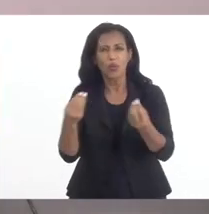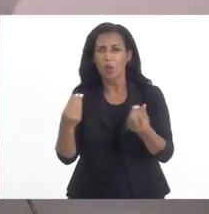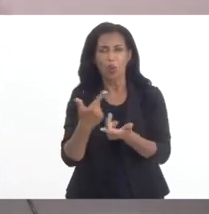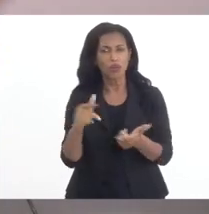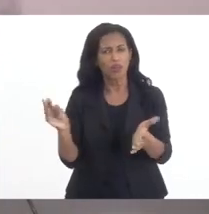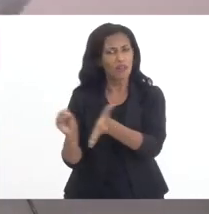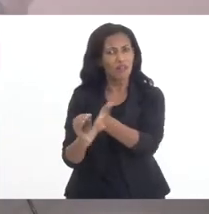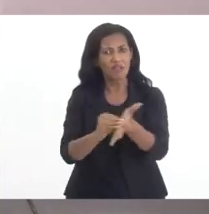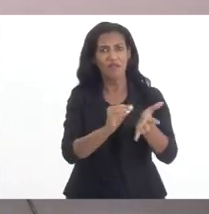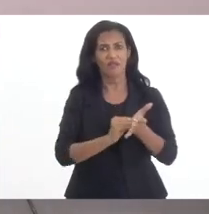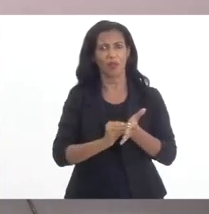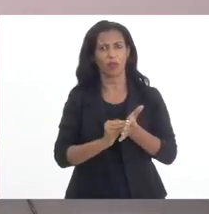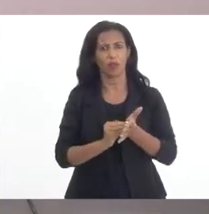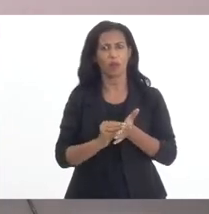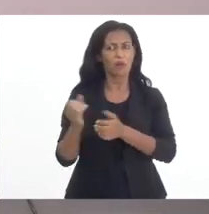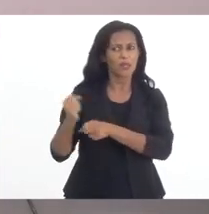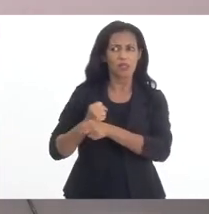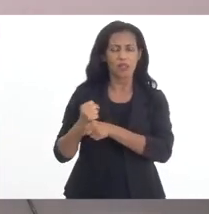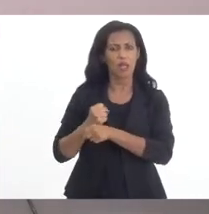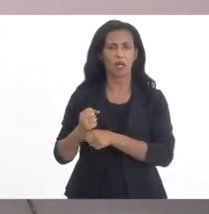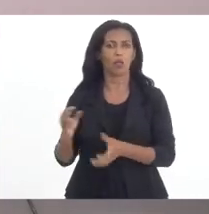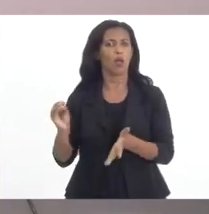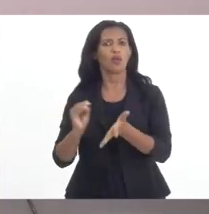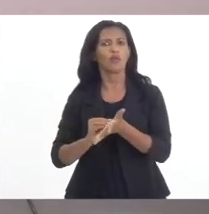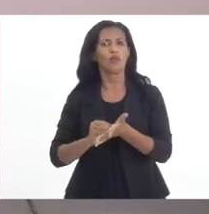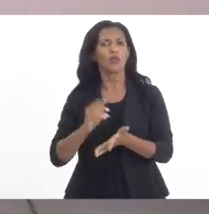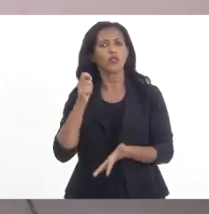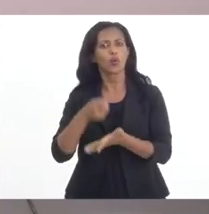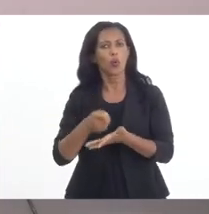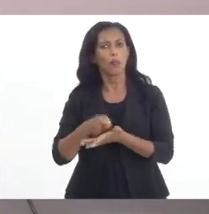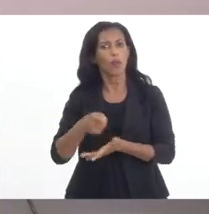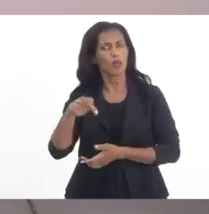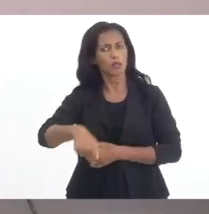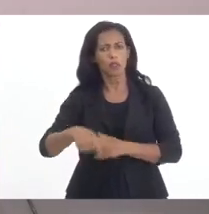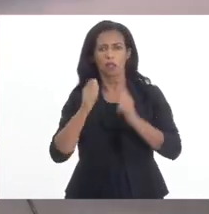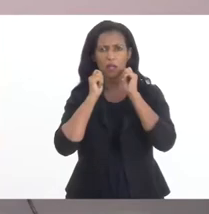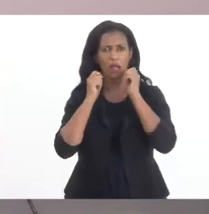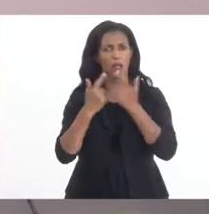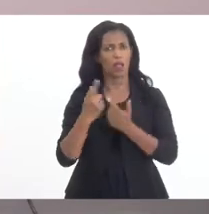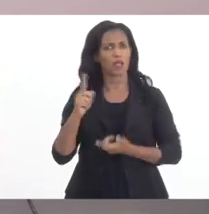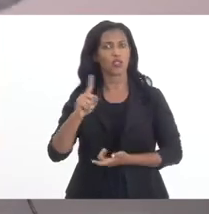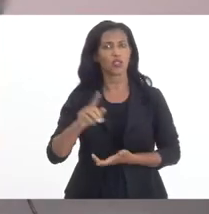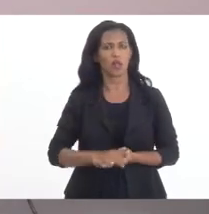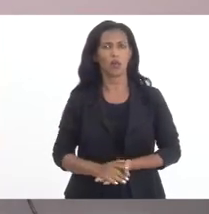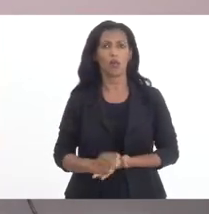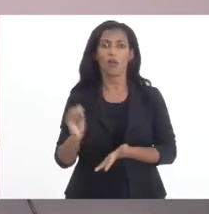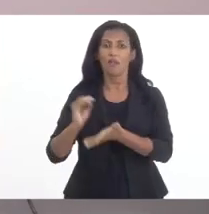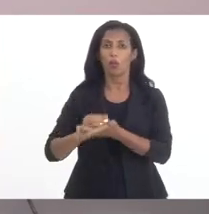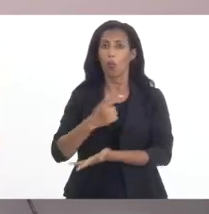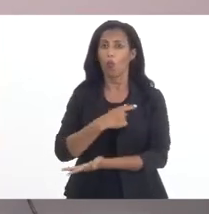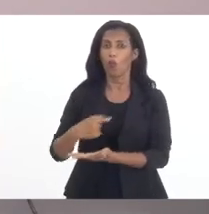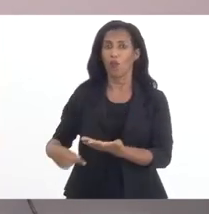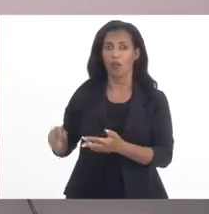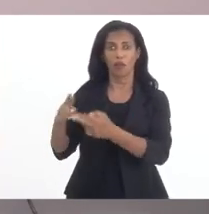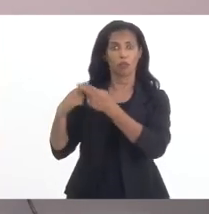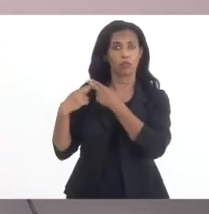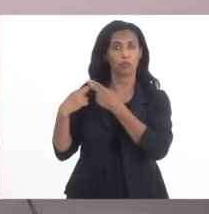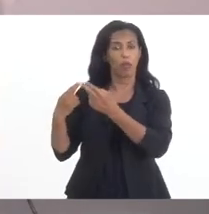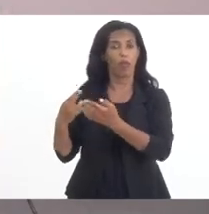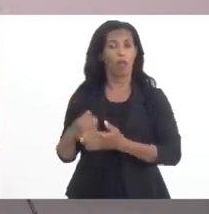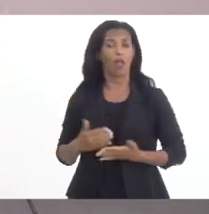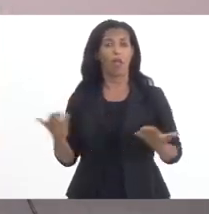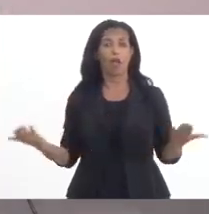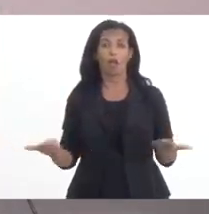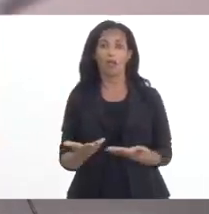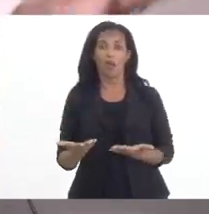não tem, mas não tem há muito tempo. Agora, não foi por falta de cobrança dessa casa que não. Por falta de omissão dos governos. Aí o governo do Estado agora